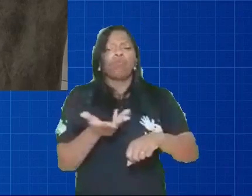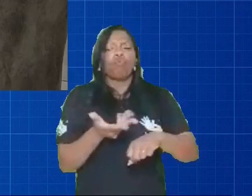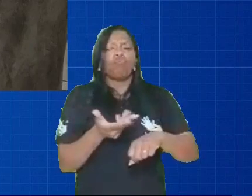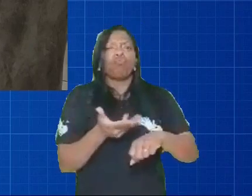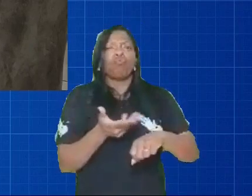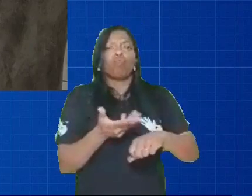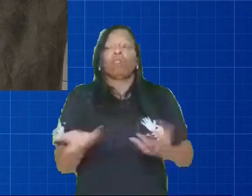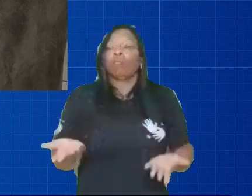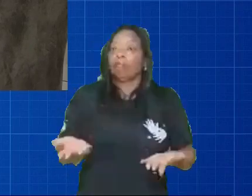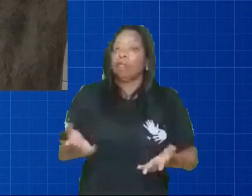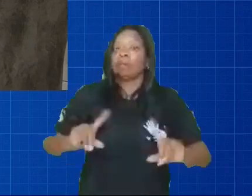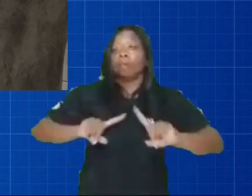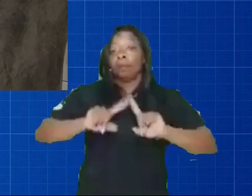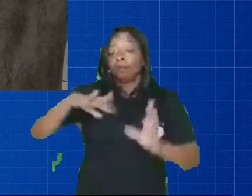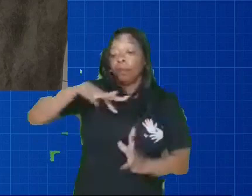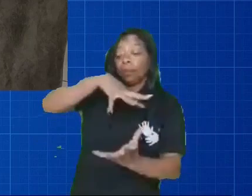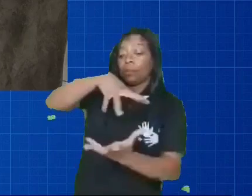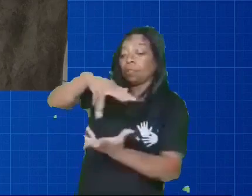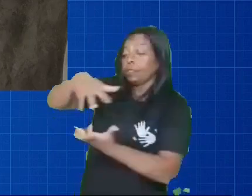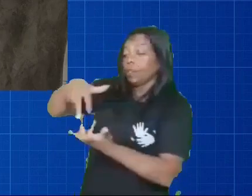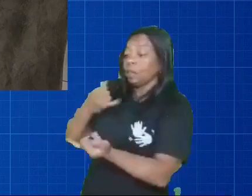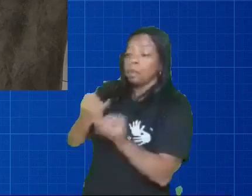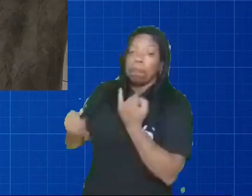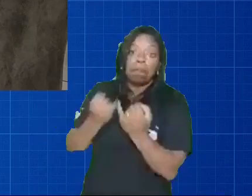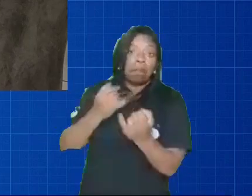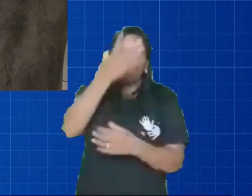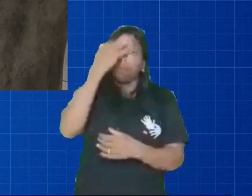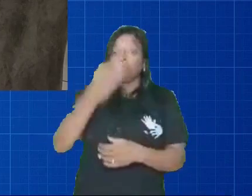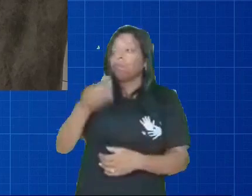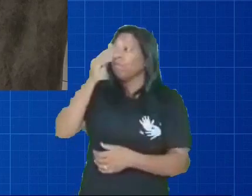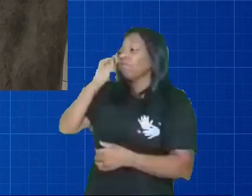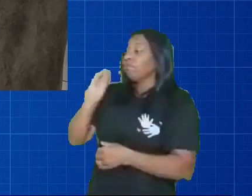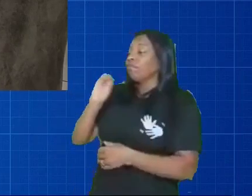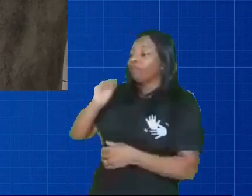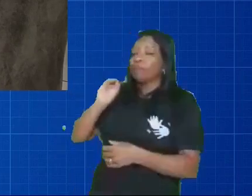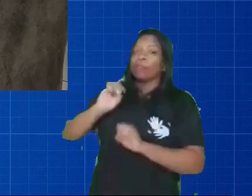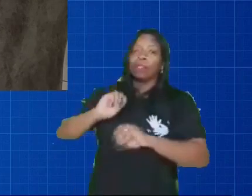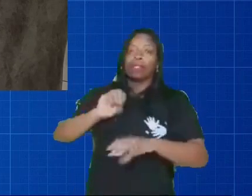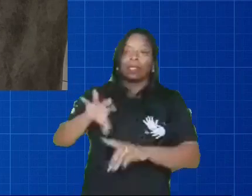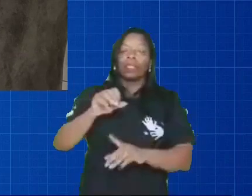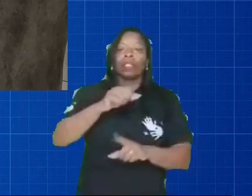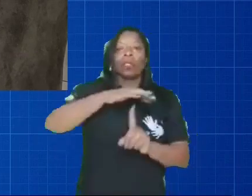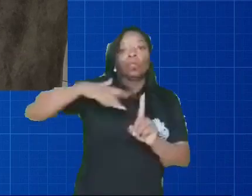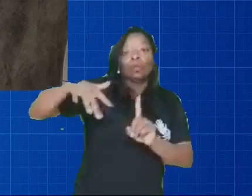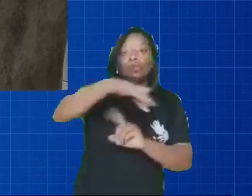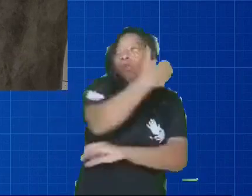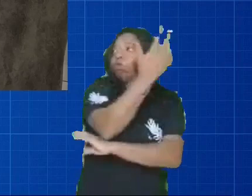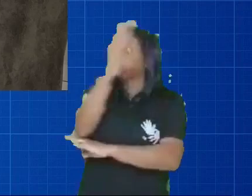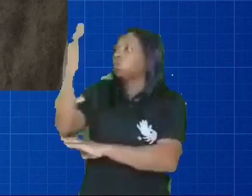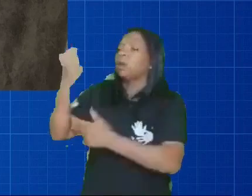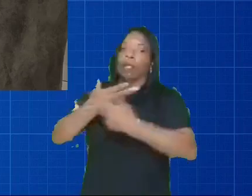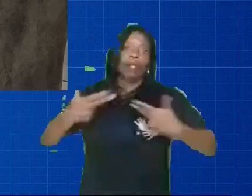não retorno que nós vivemos e de todas as questões que estamos hoje vivenciando, né, ele